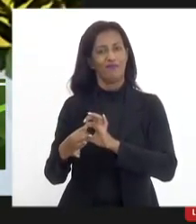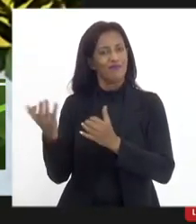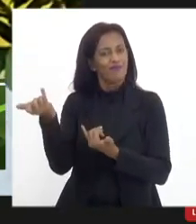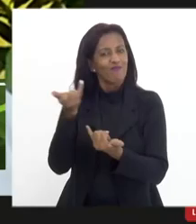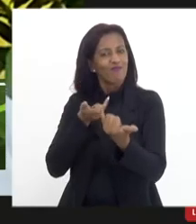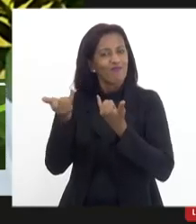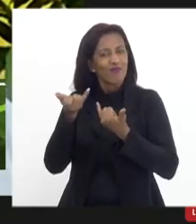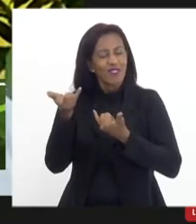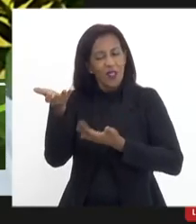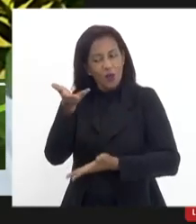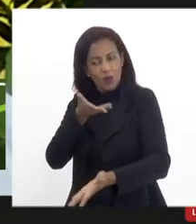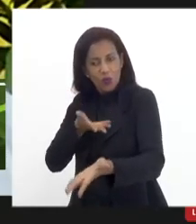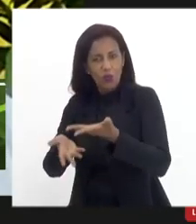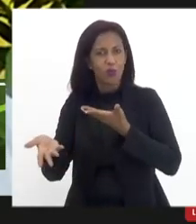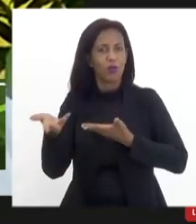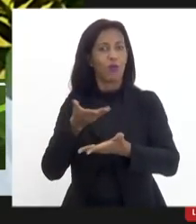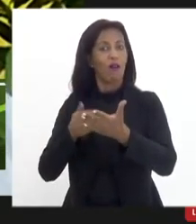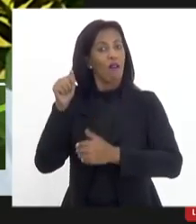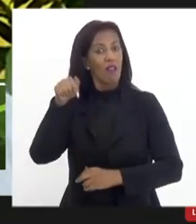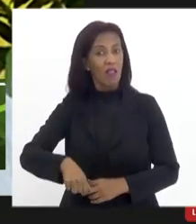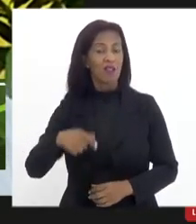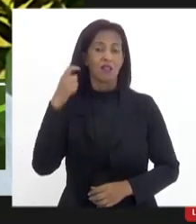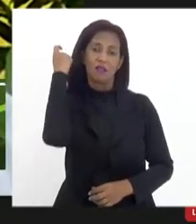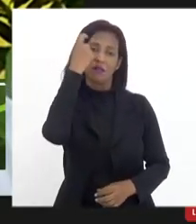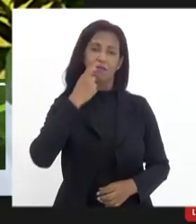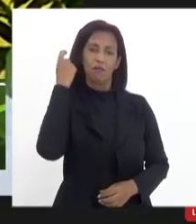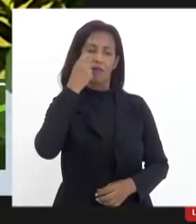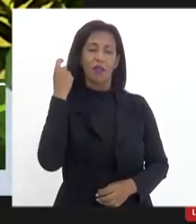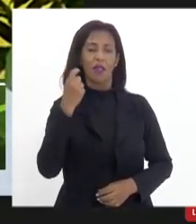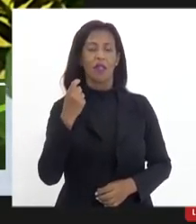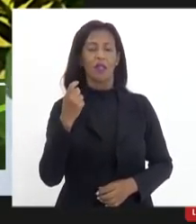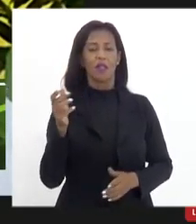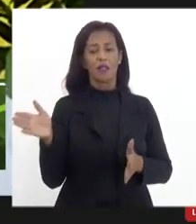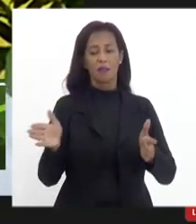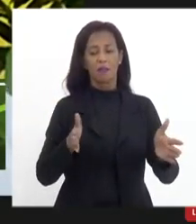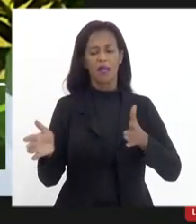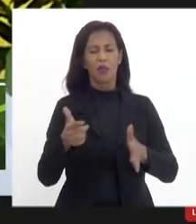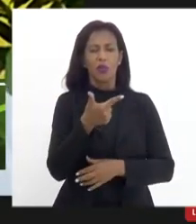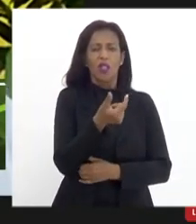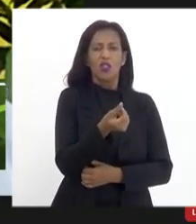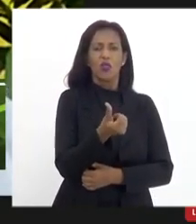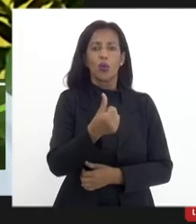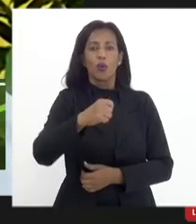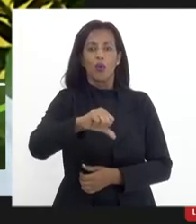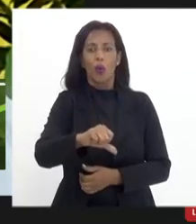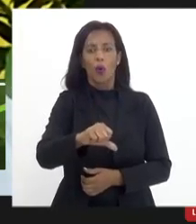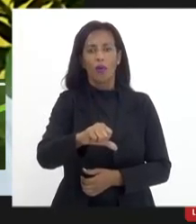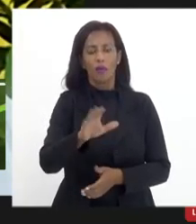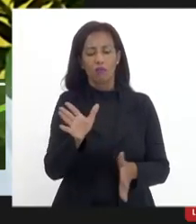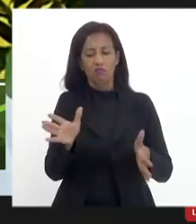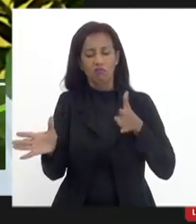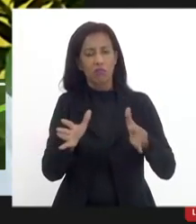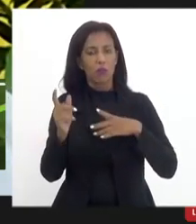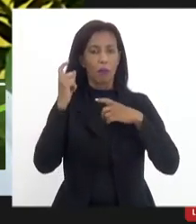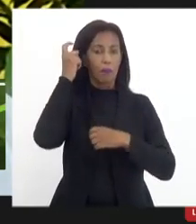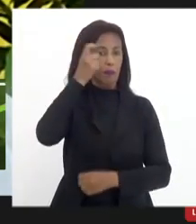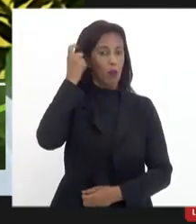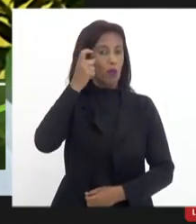E essa que tem sido a nossa preocupação nesse período desde 2009. Olha, a gente tem percebido...